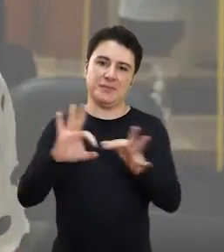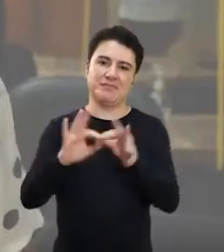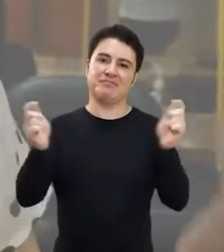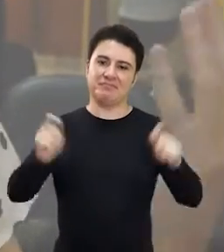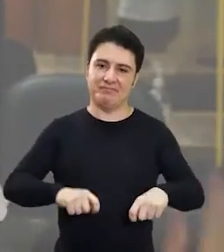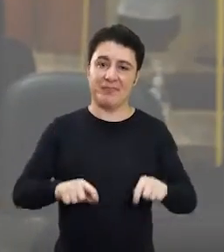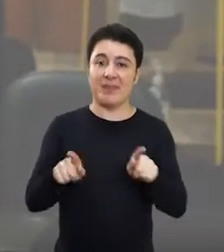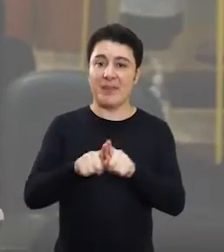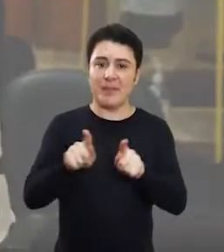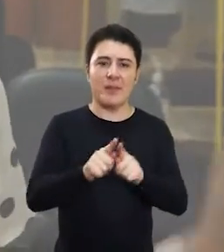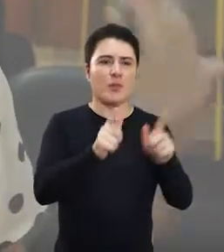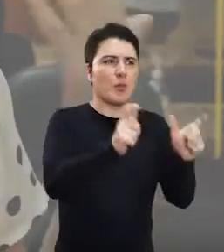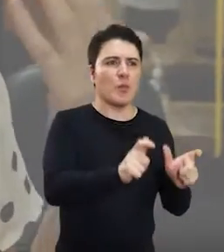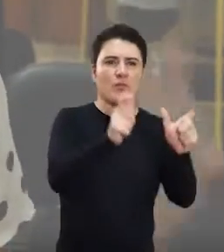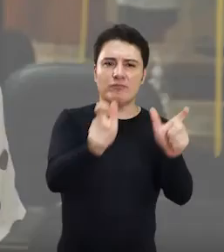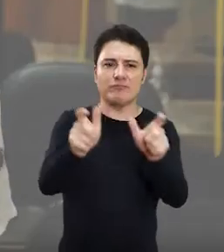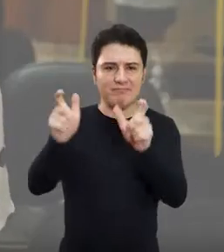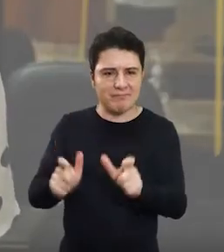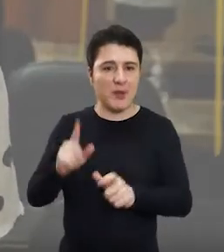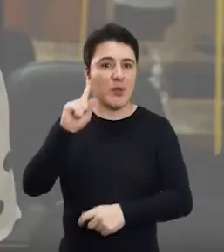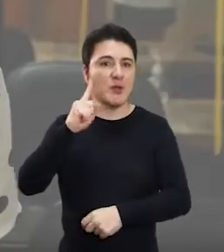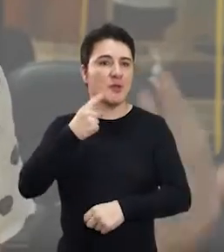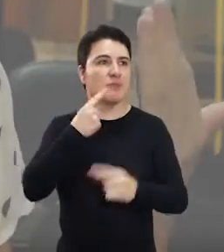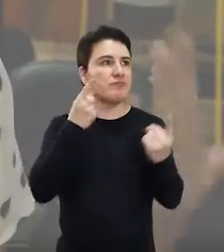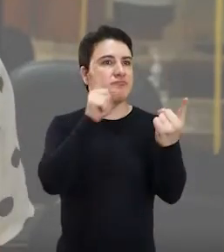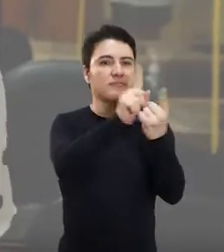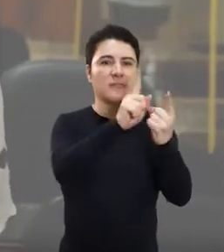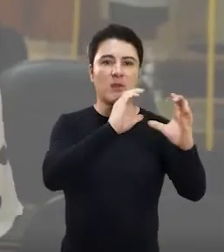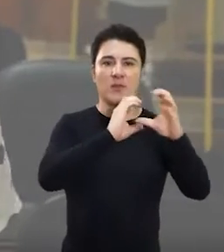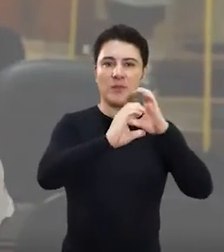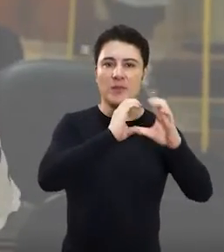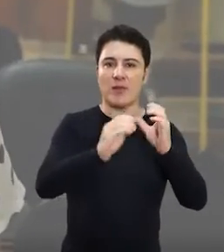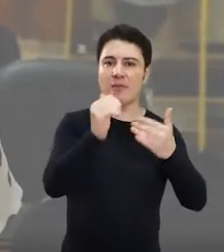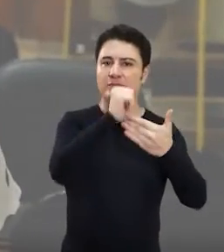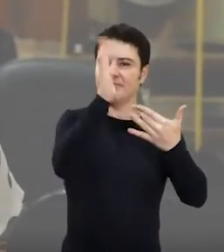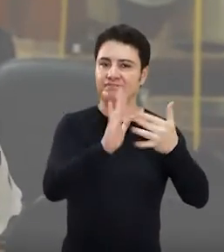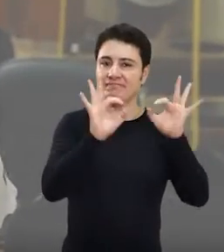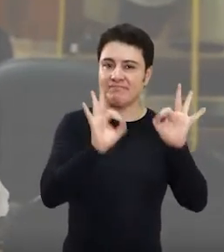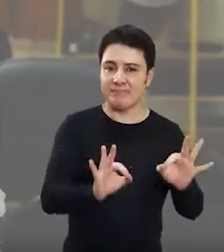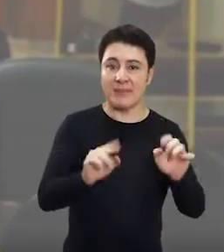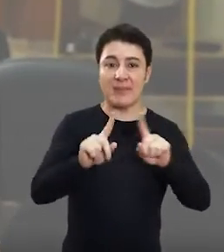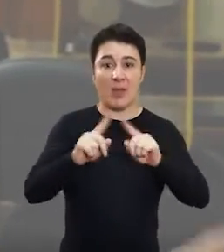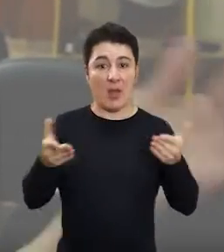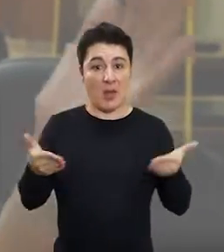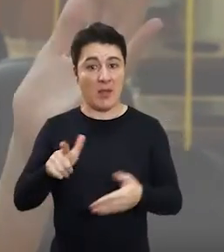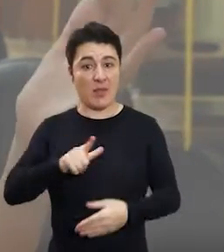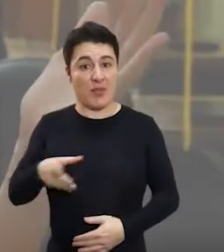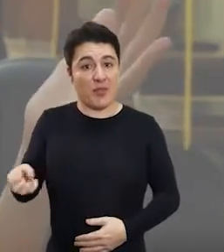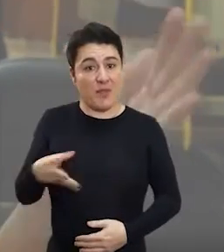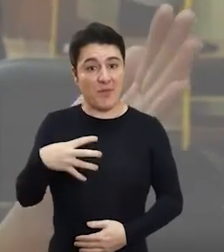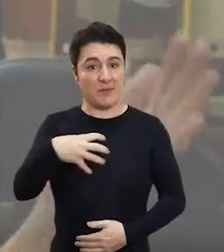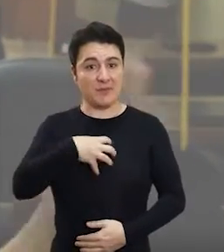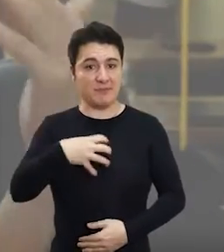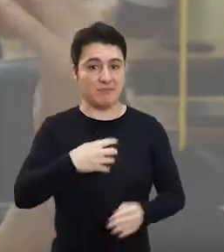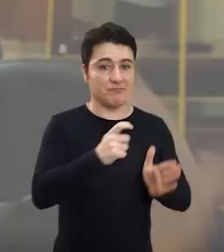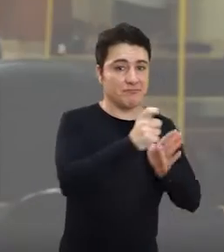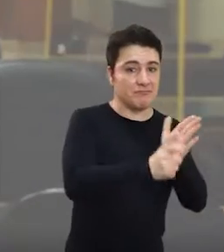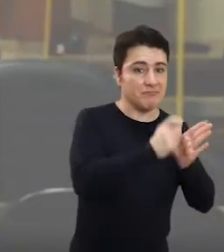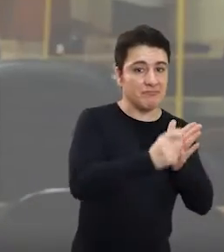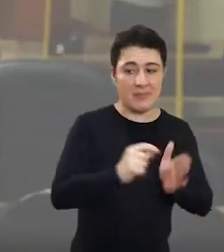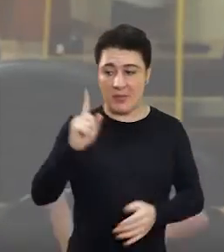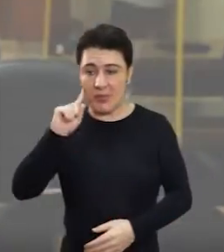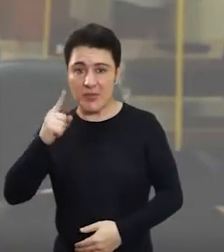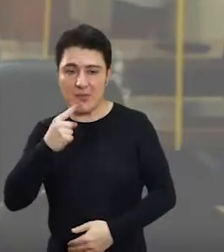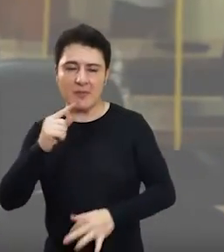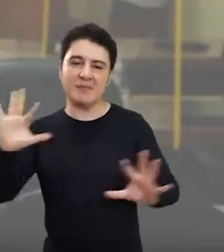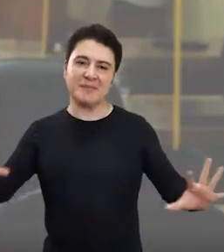atendidas com dignidade nos espaços públicos nos principais espaços públicos Então hoje é um nós estamos